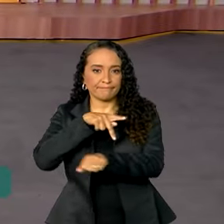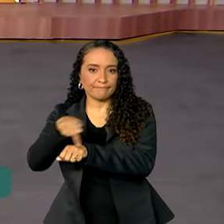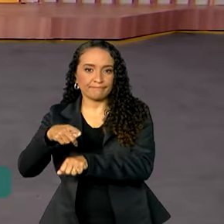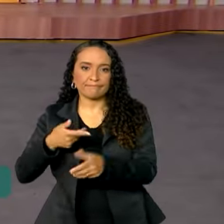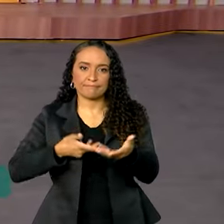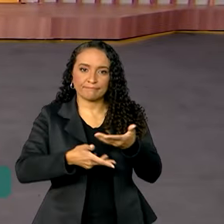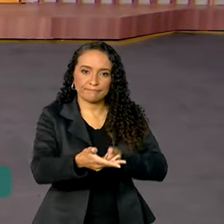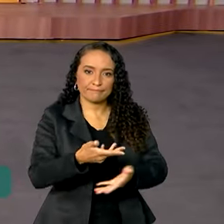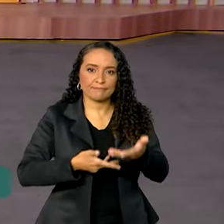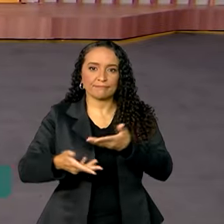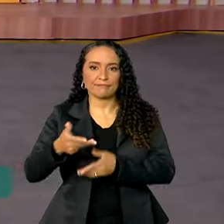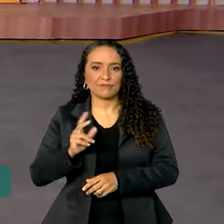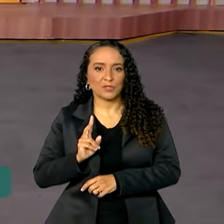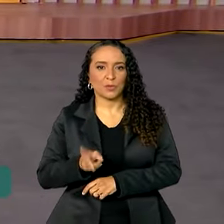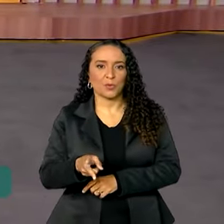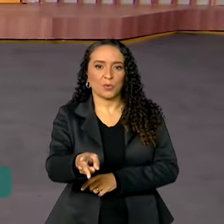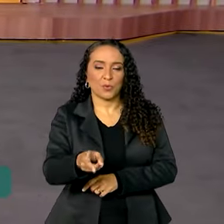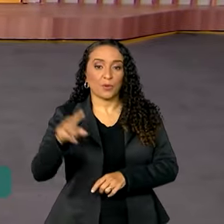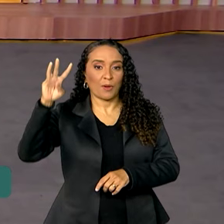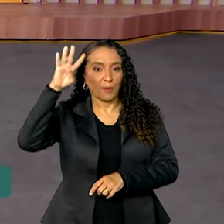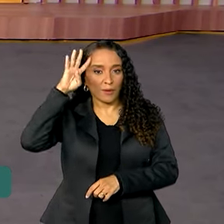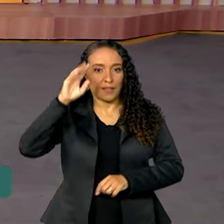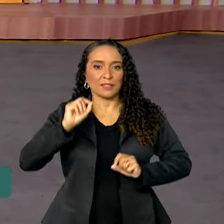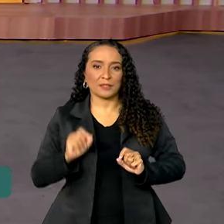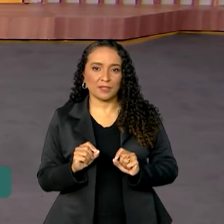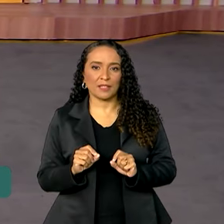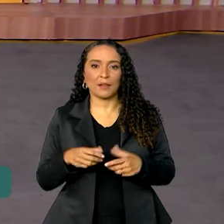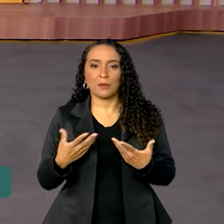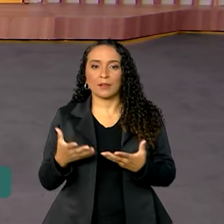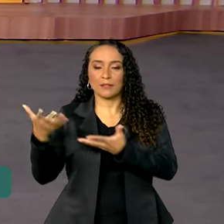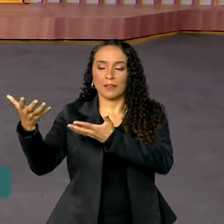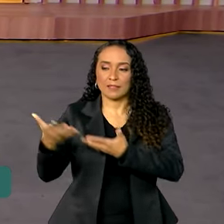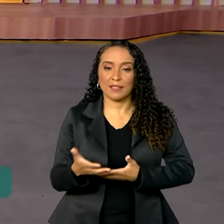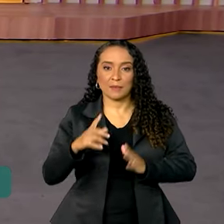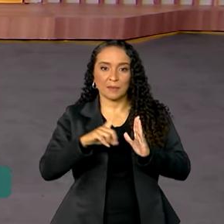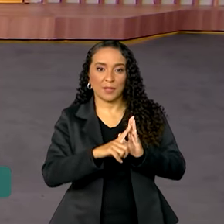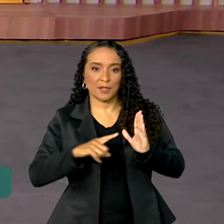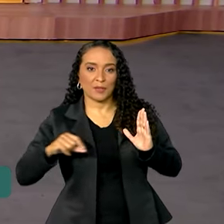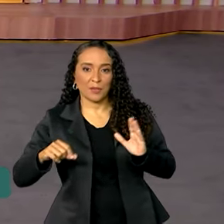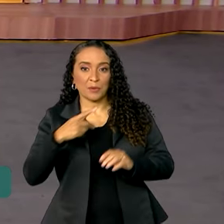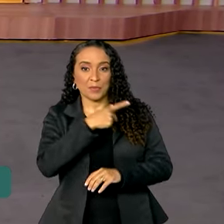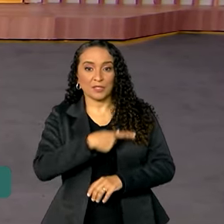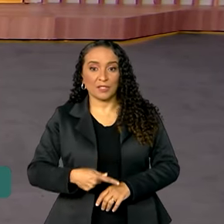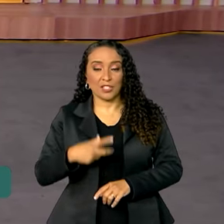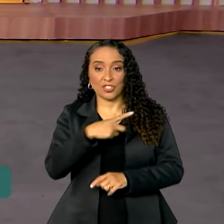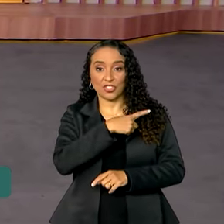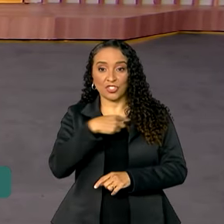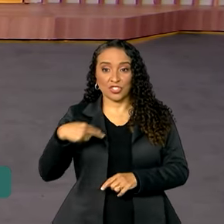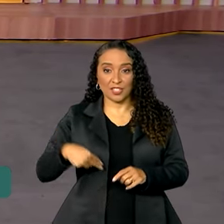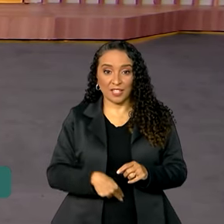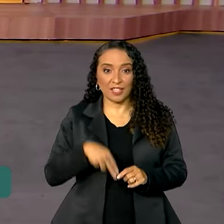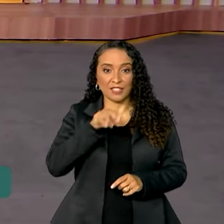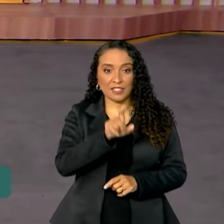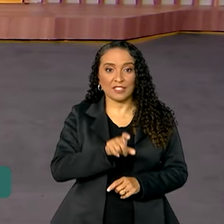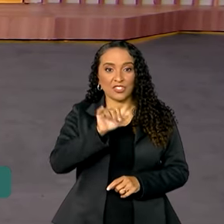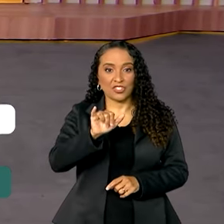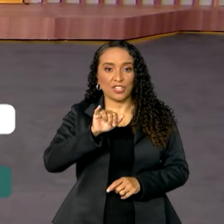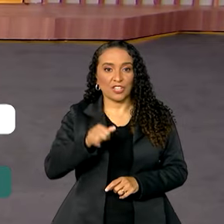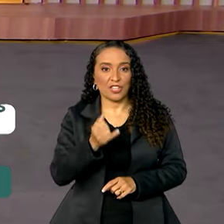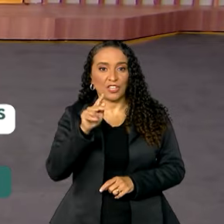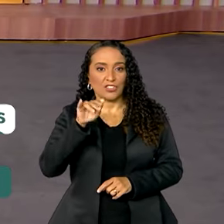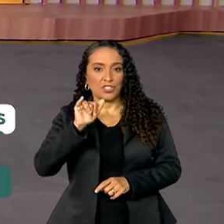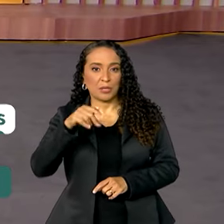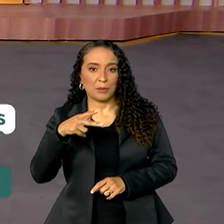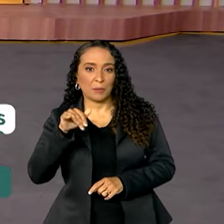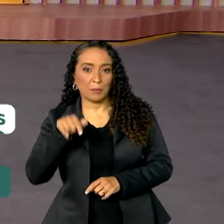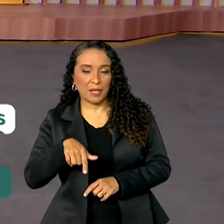bilaterais mantidos por Lula continuam nesta quarta-feira, quando ele recebe no Palácio da Alvorada o presidente chinês Xi Jinping.